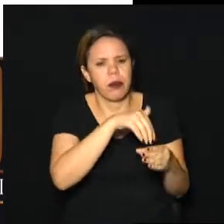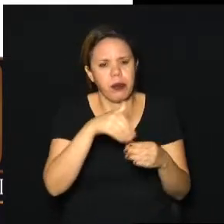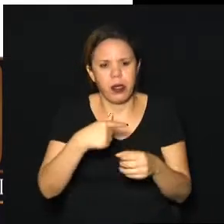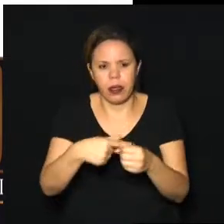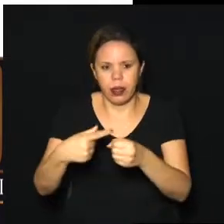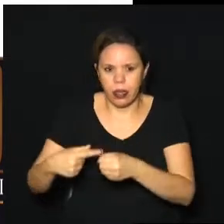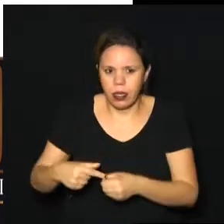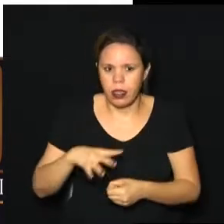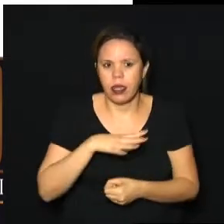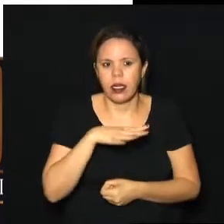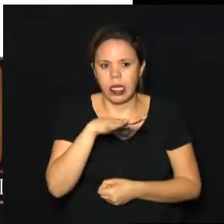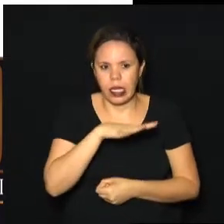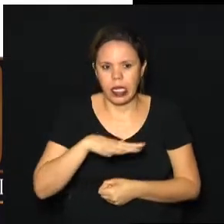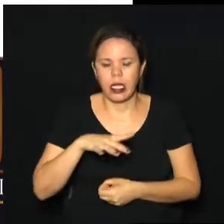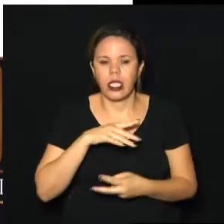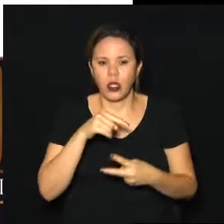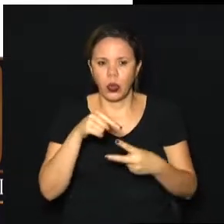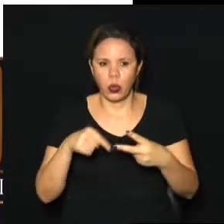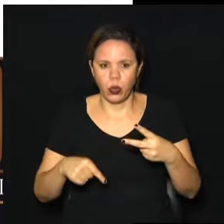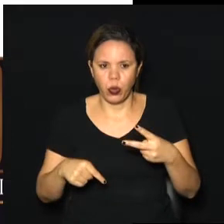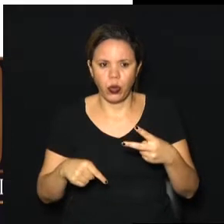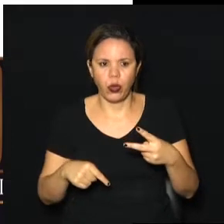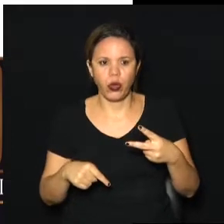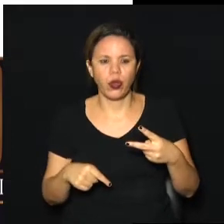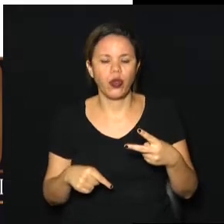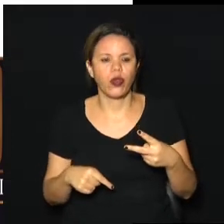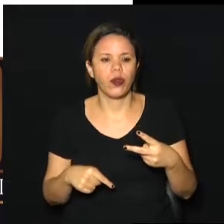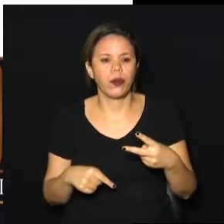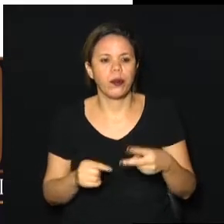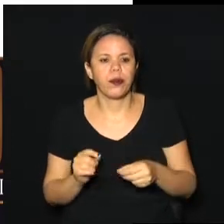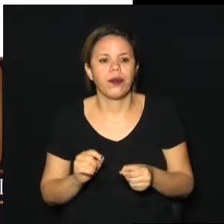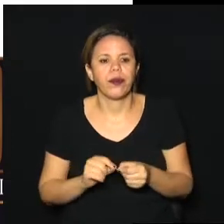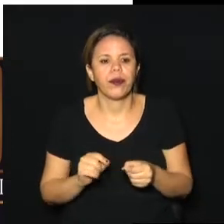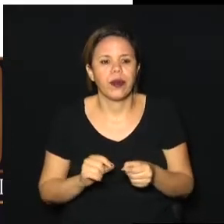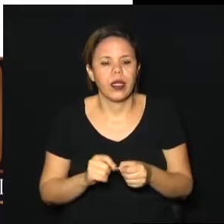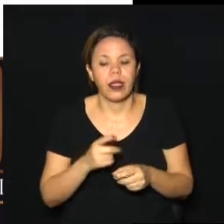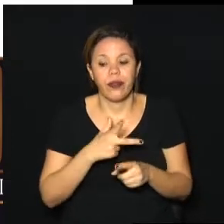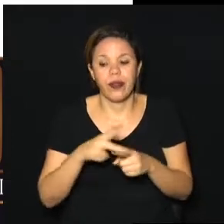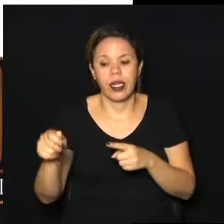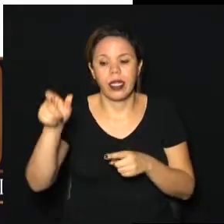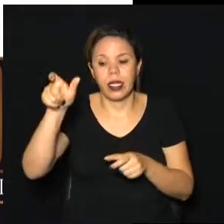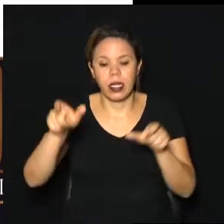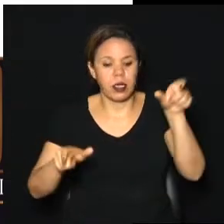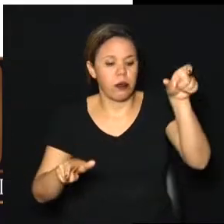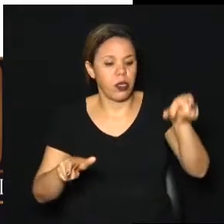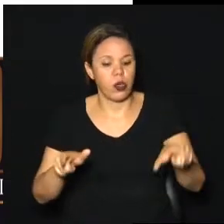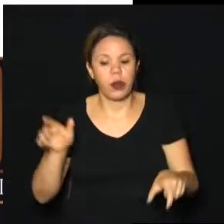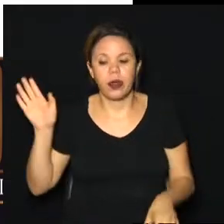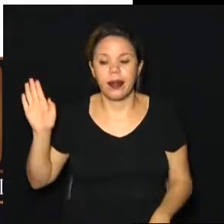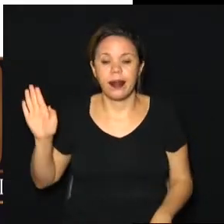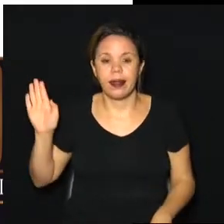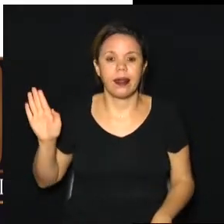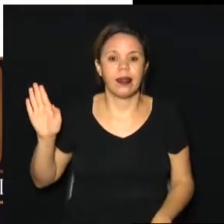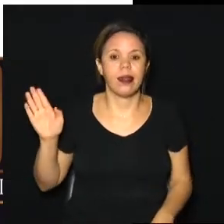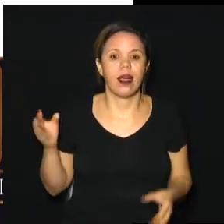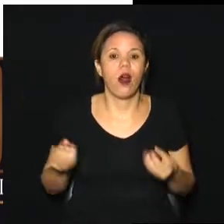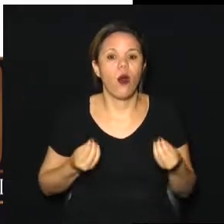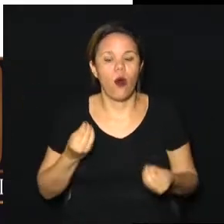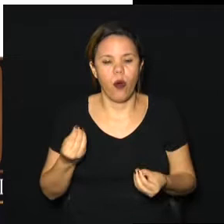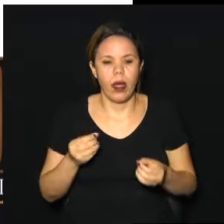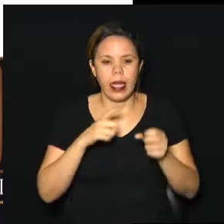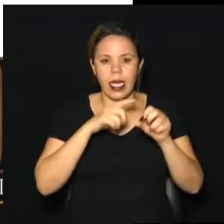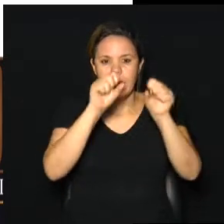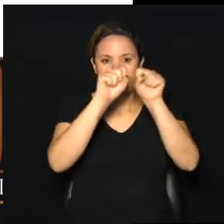municipais 2 formas de estabelecer os vencedores numa eleição. Nós temos o